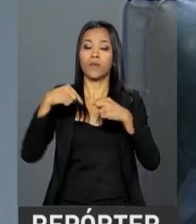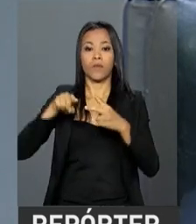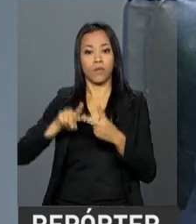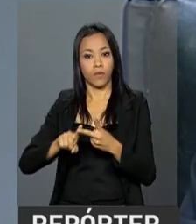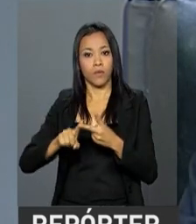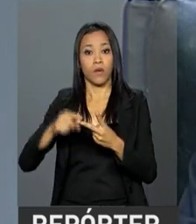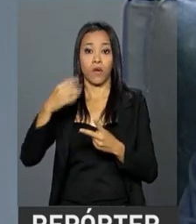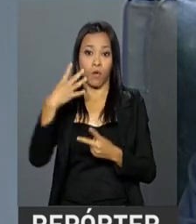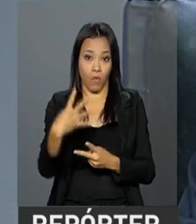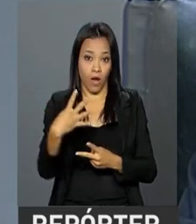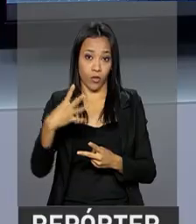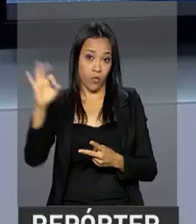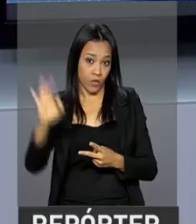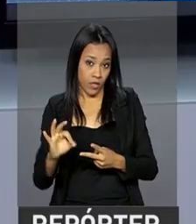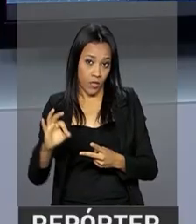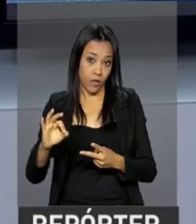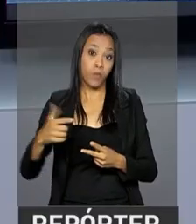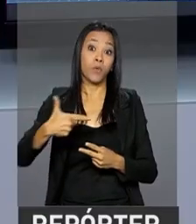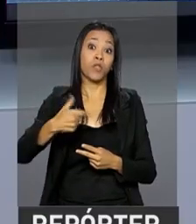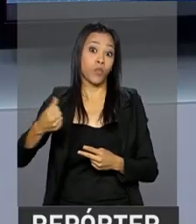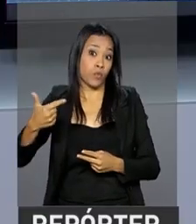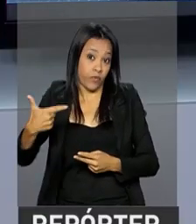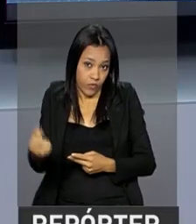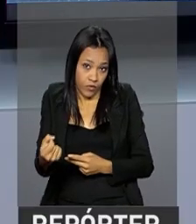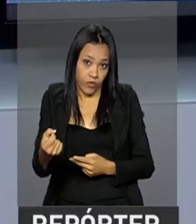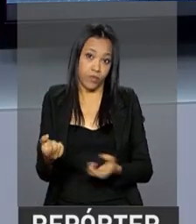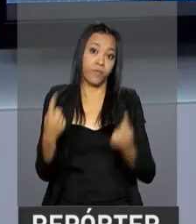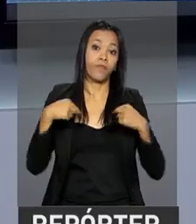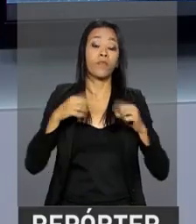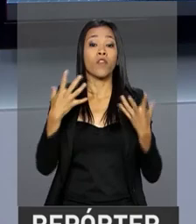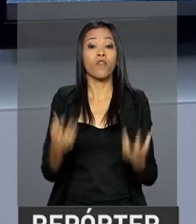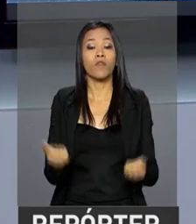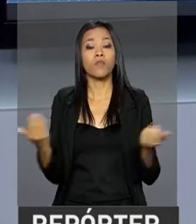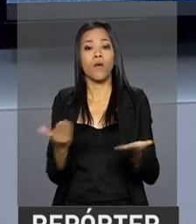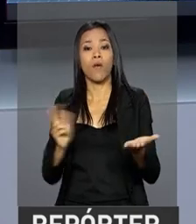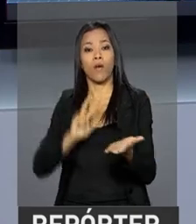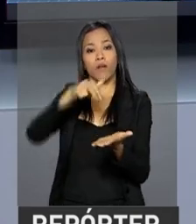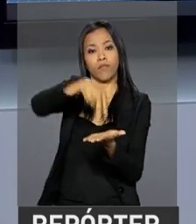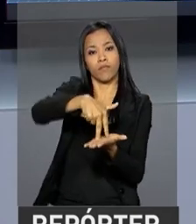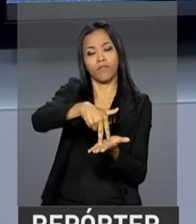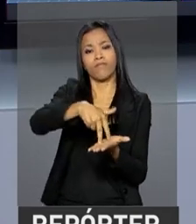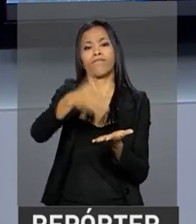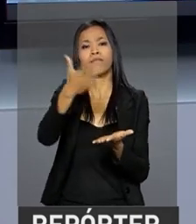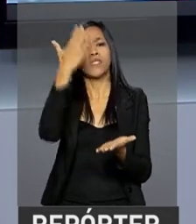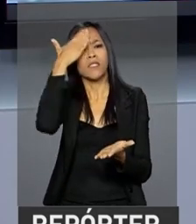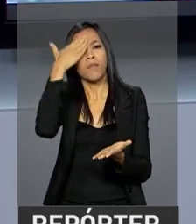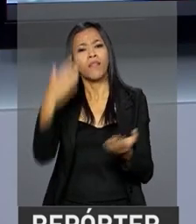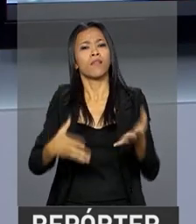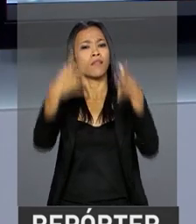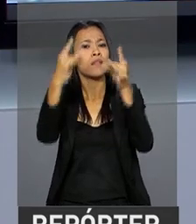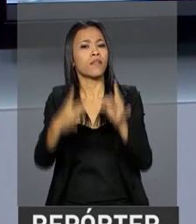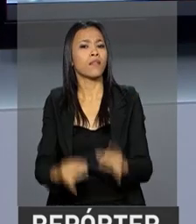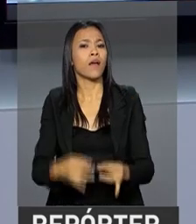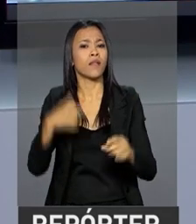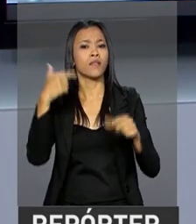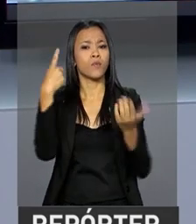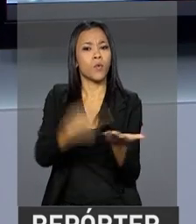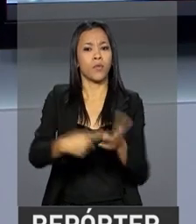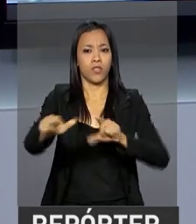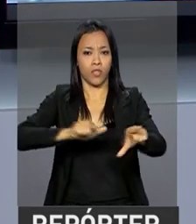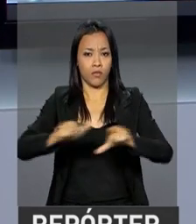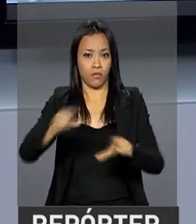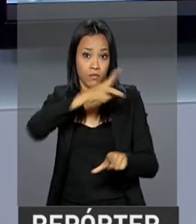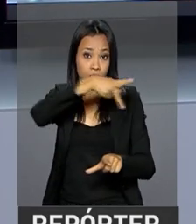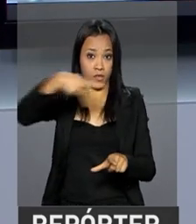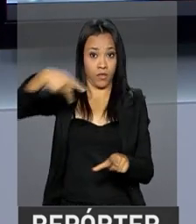4% em 2020. E nós vamos agora ao Palácio do Planalto saber os detalhes da agenda de hoje do presidente Michel Temer.